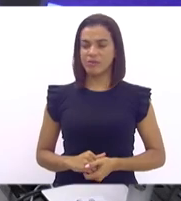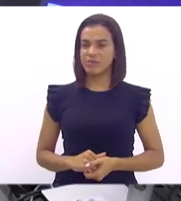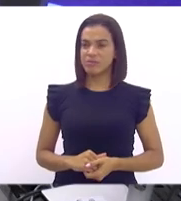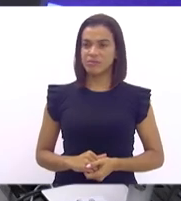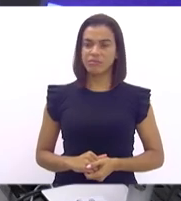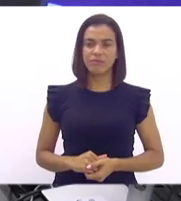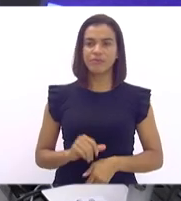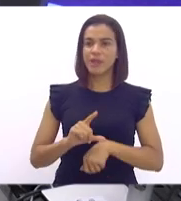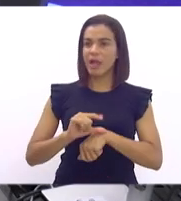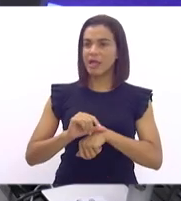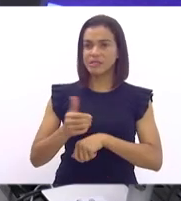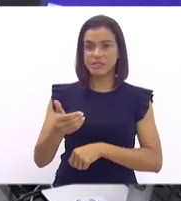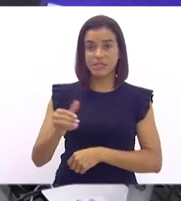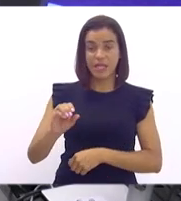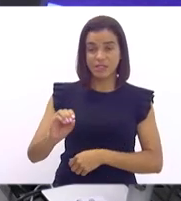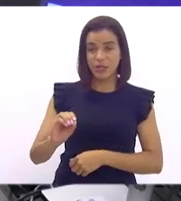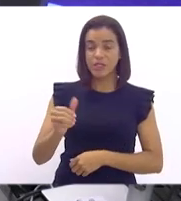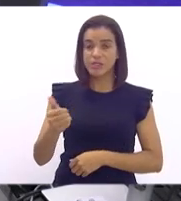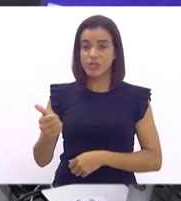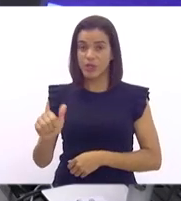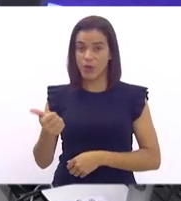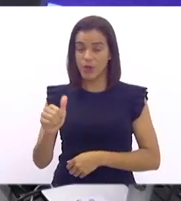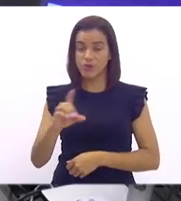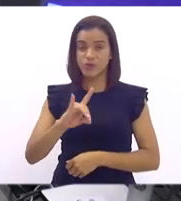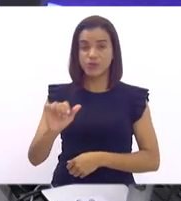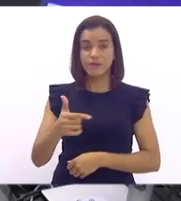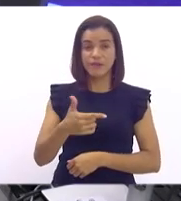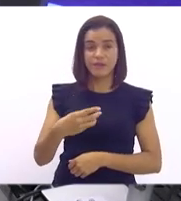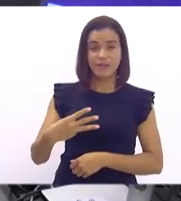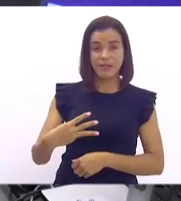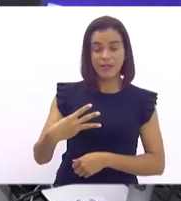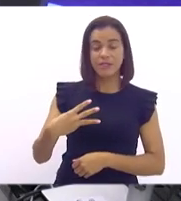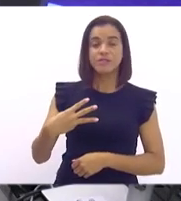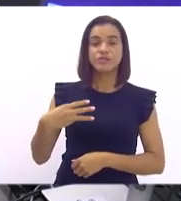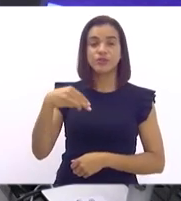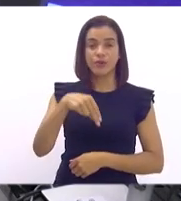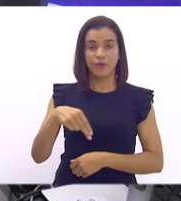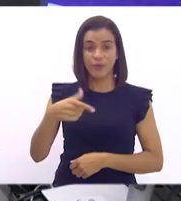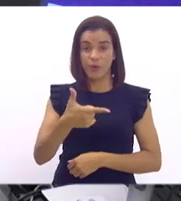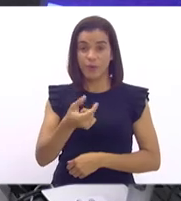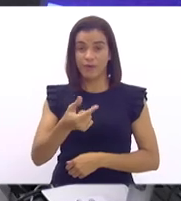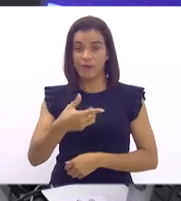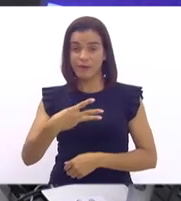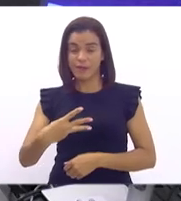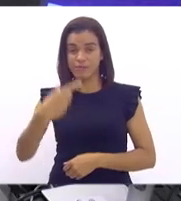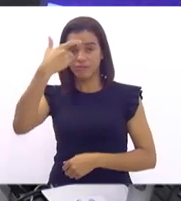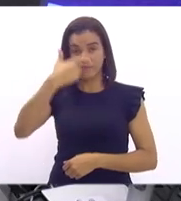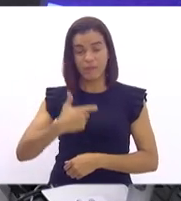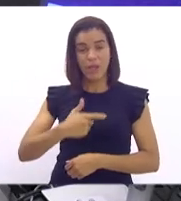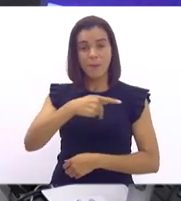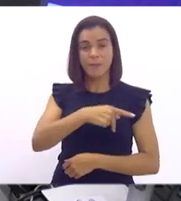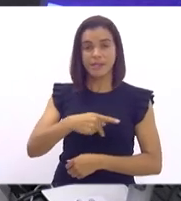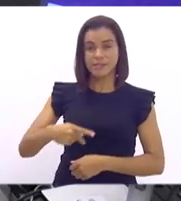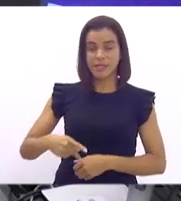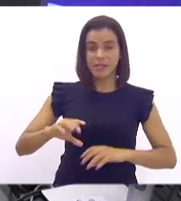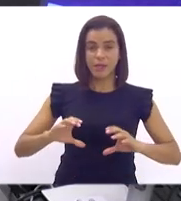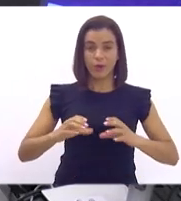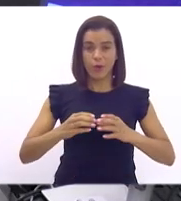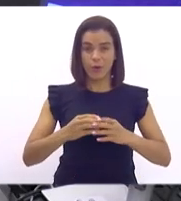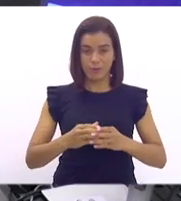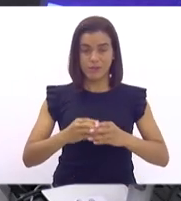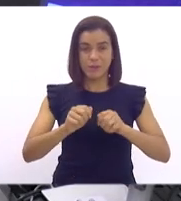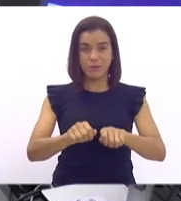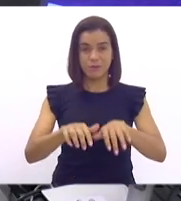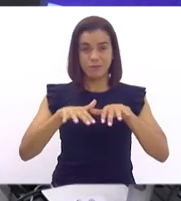Às 10 horas e 11 minutos do dia 23 de novembro de 2023, na condição de presidente da Comissão Parlamentar